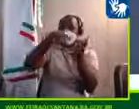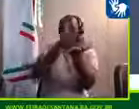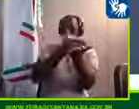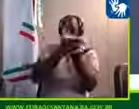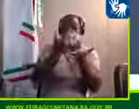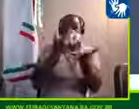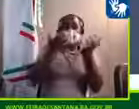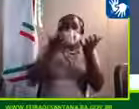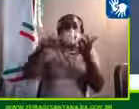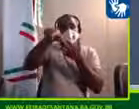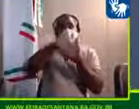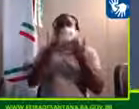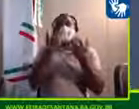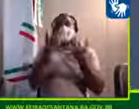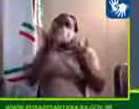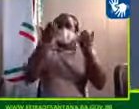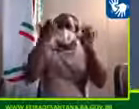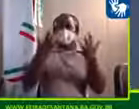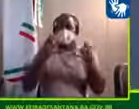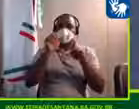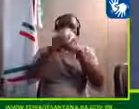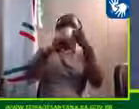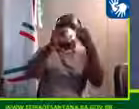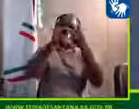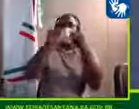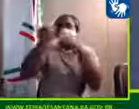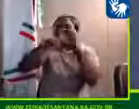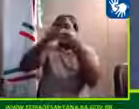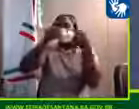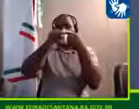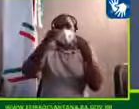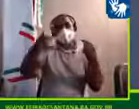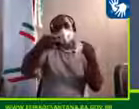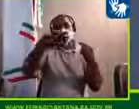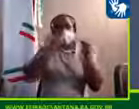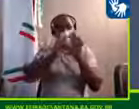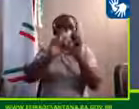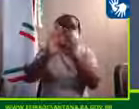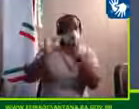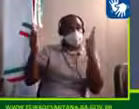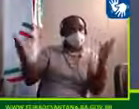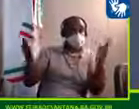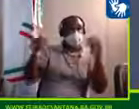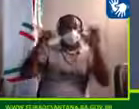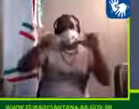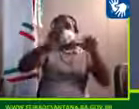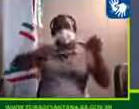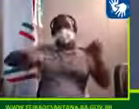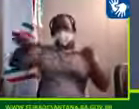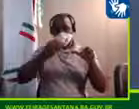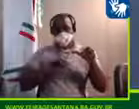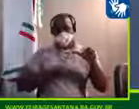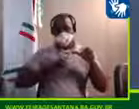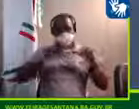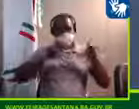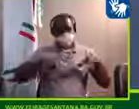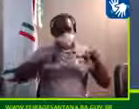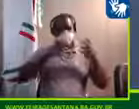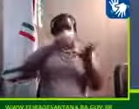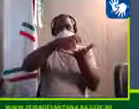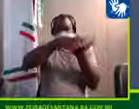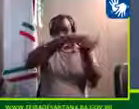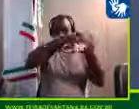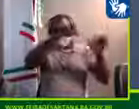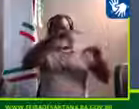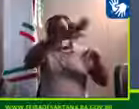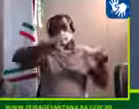Inicialmente, quero dizer que decidi flexibilizar novamente a abertura de nossas áreas comerciais e